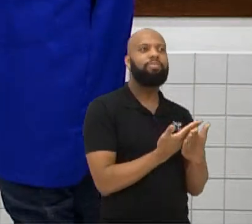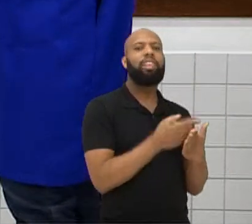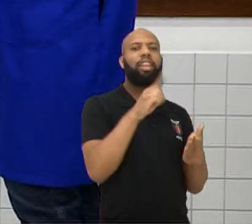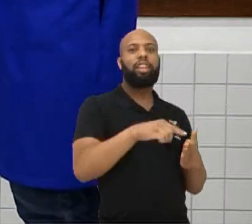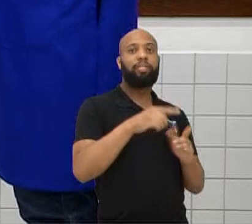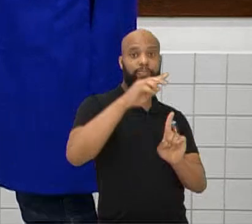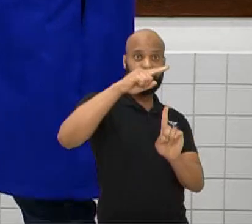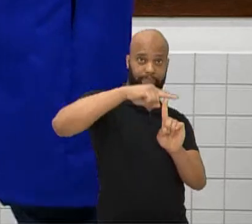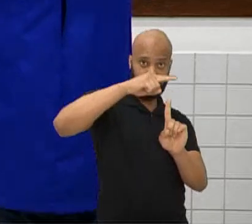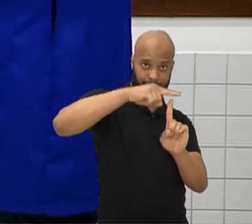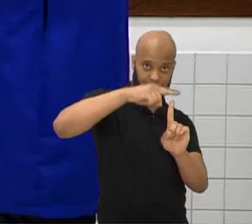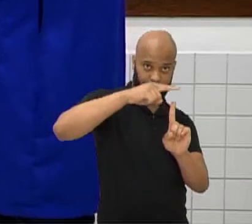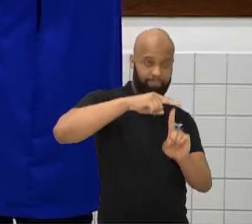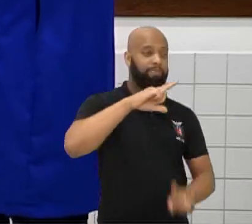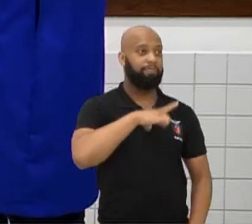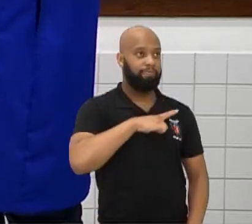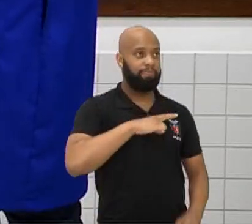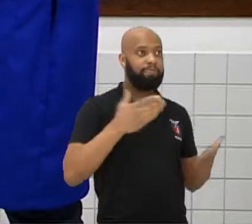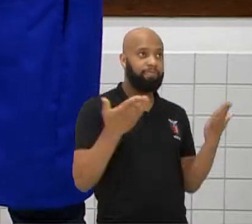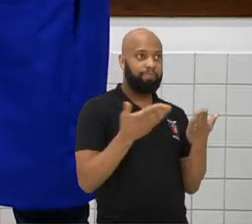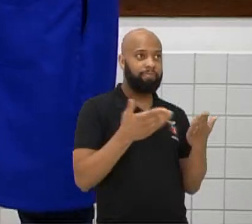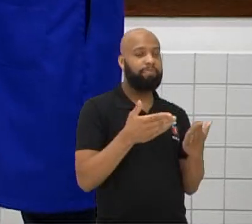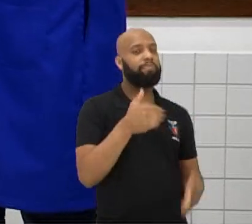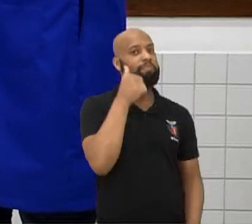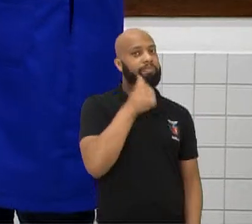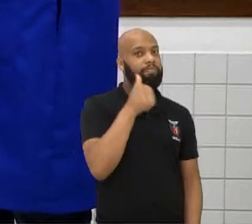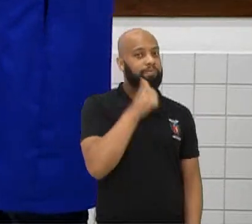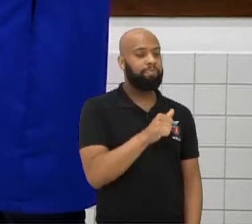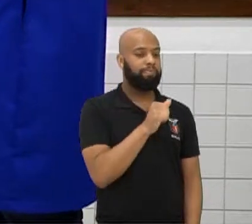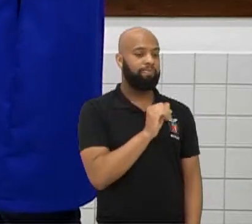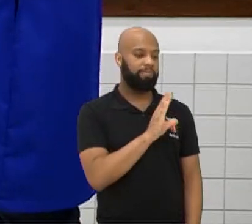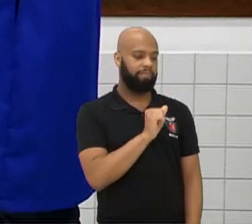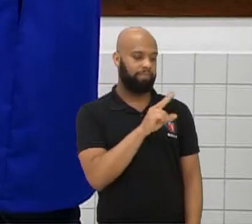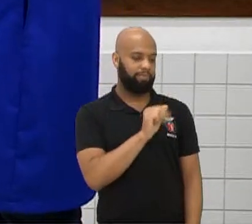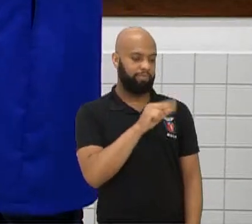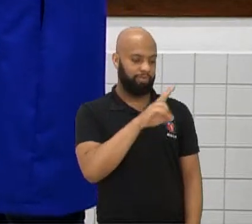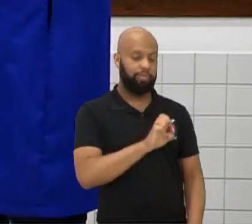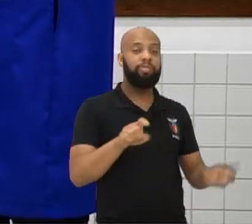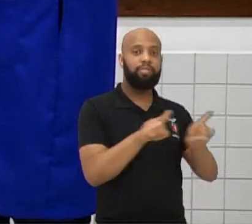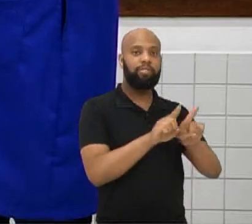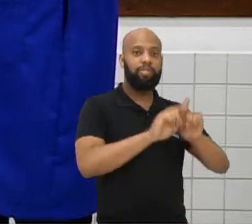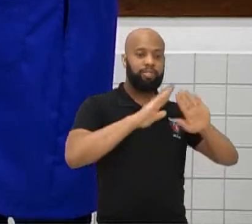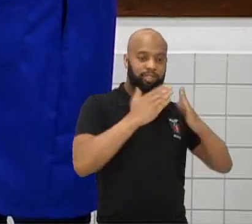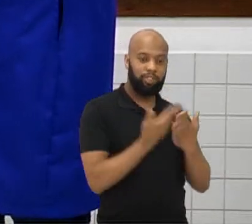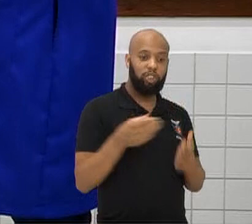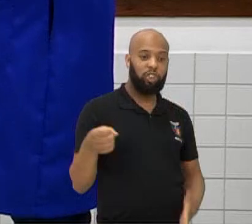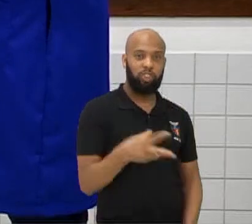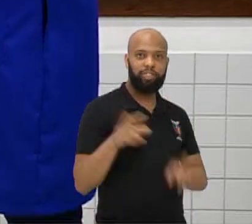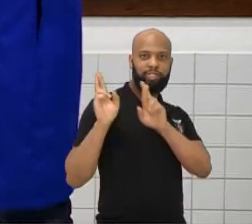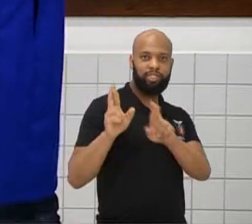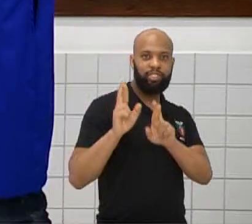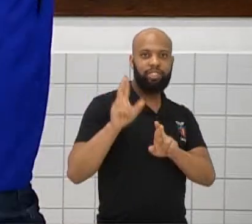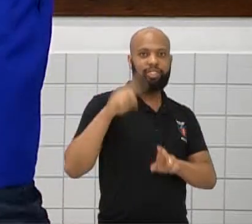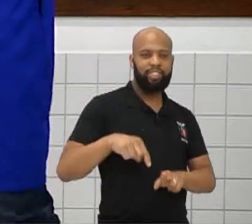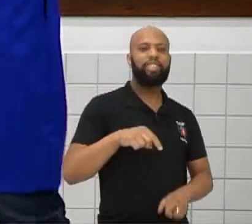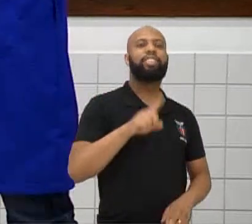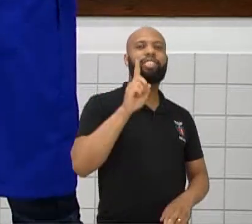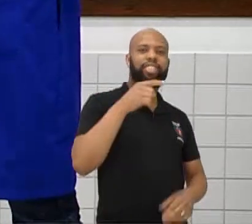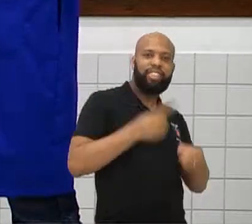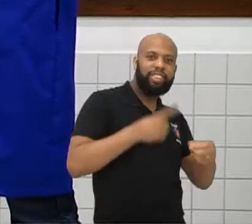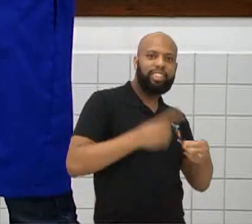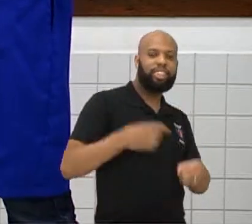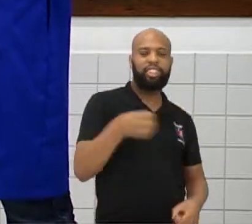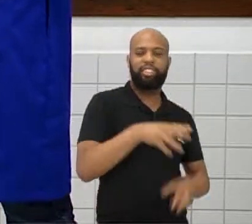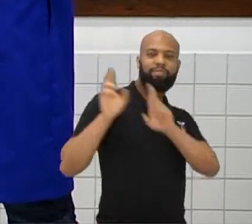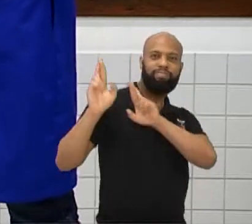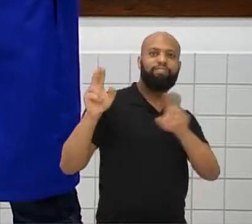em Tamandaré, que está a Cauane vendo com a gente, também a Luciana Schmitz, do Colégio Estadual Nova Esperança, na cidade de Nova Esperança, do Sudoeste.